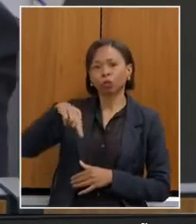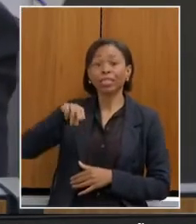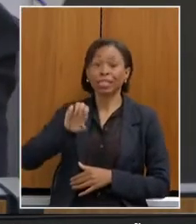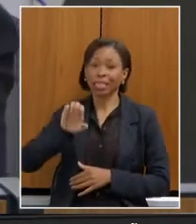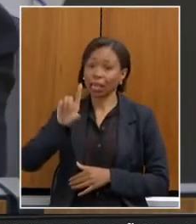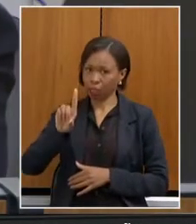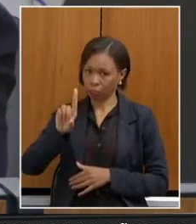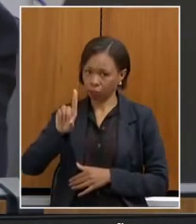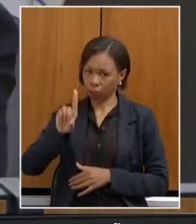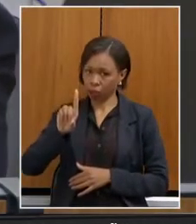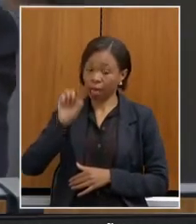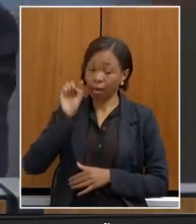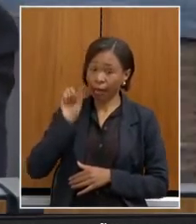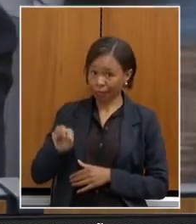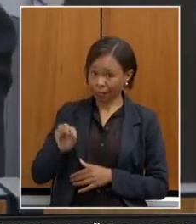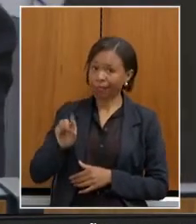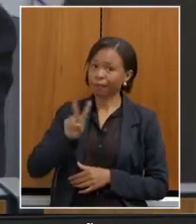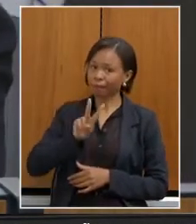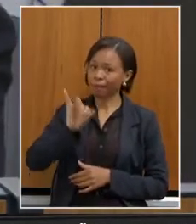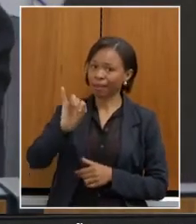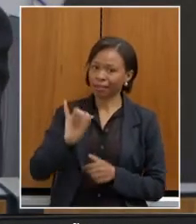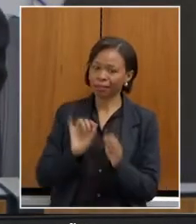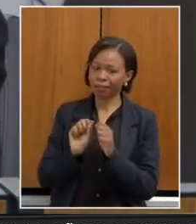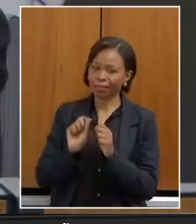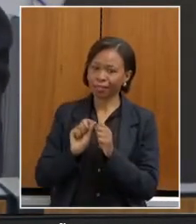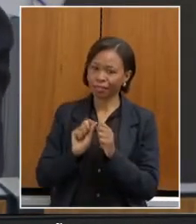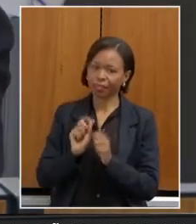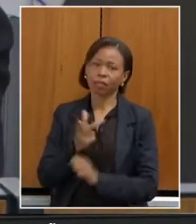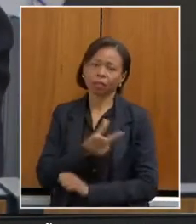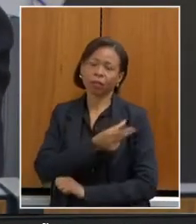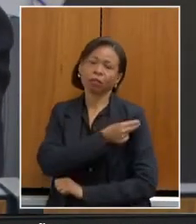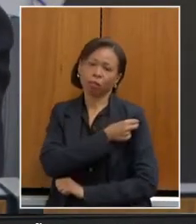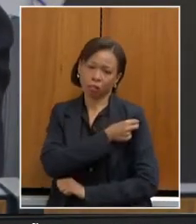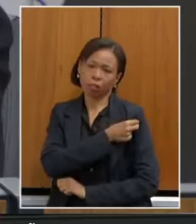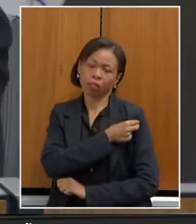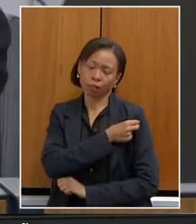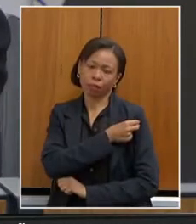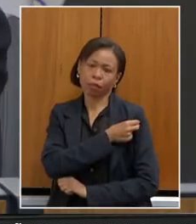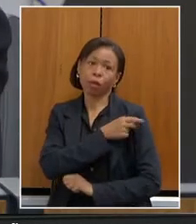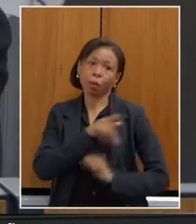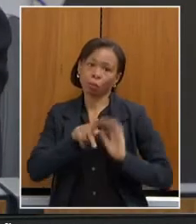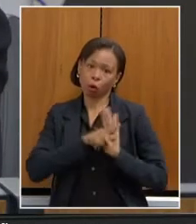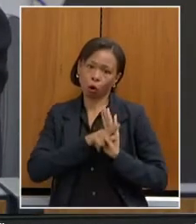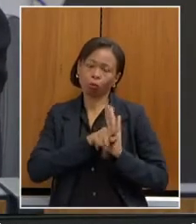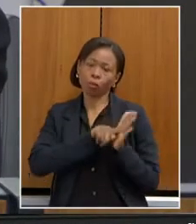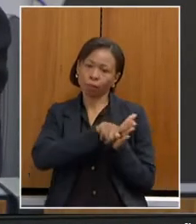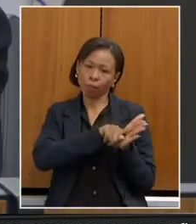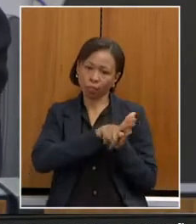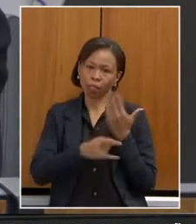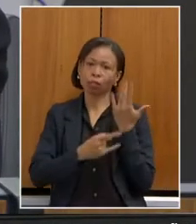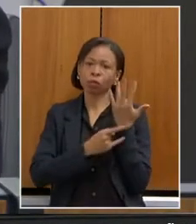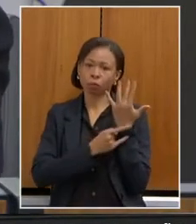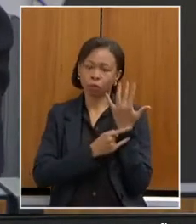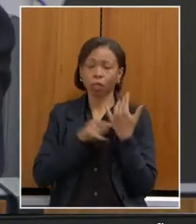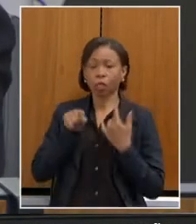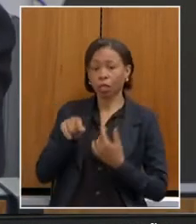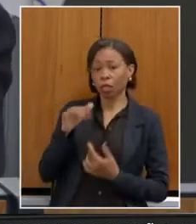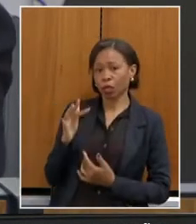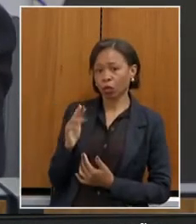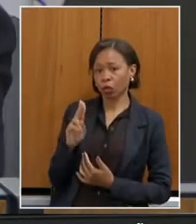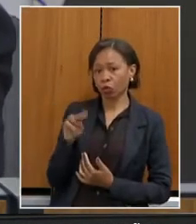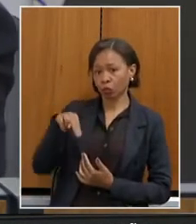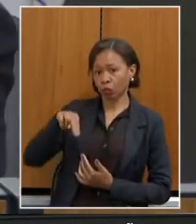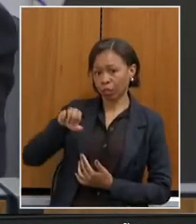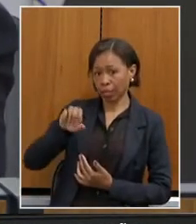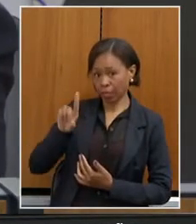vacina sendo desenvolvida, a pesquisa sendo desenvolvida pelo UFMG. Então, a FUNED junto com a UFMG